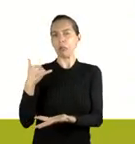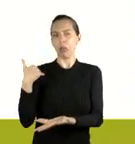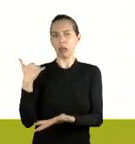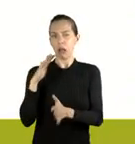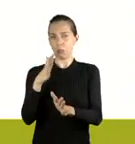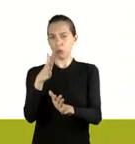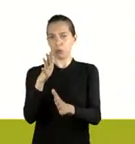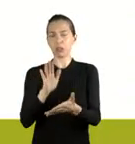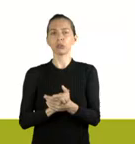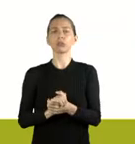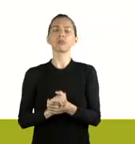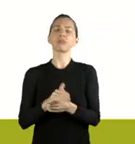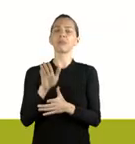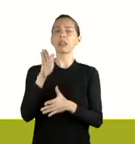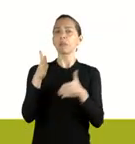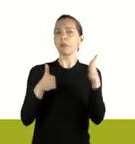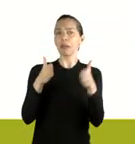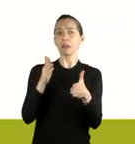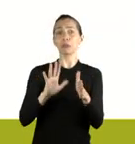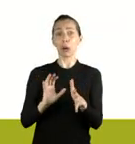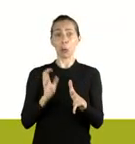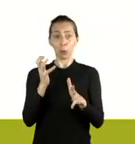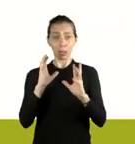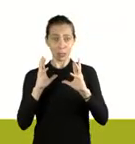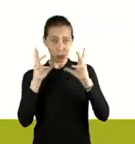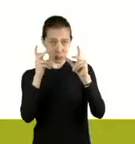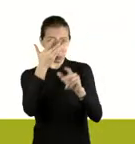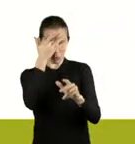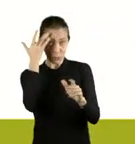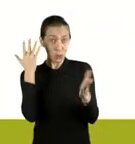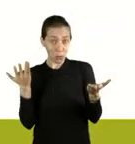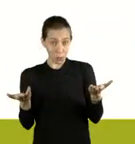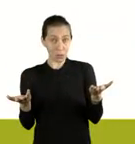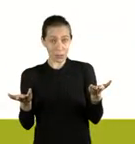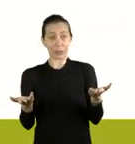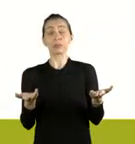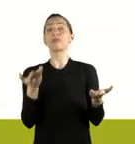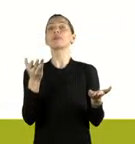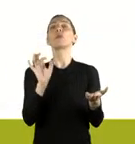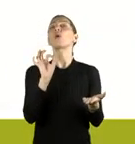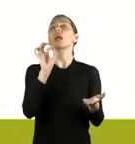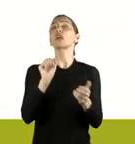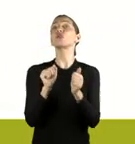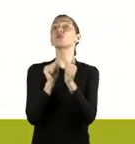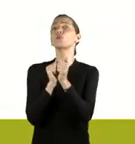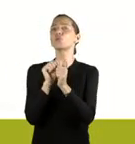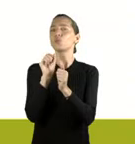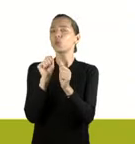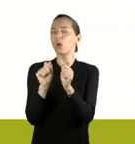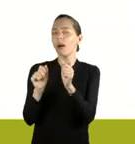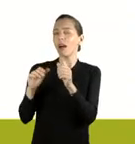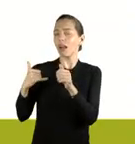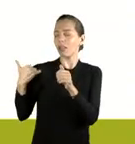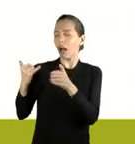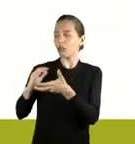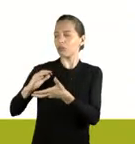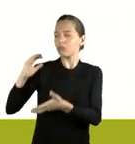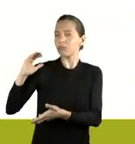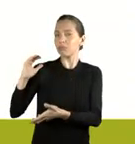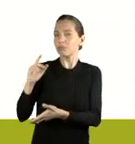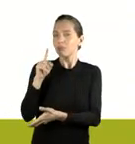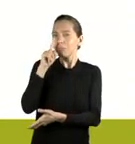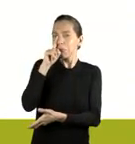gente fala que a meia-idade vem para todo mundo e vem mesmo. E com ela vem um pouco mais de medo. Porque a